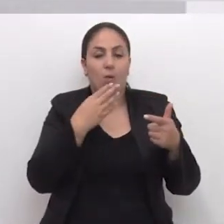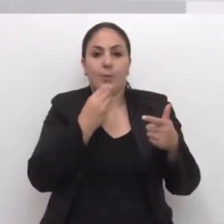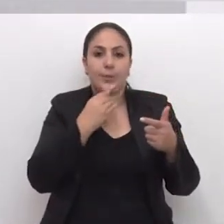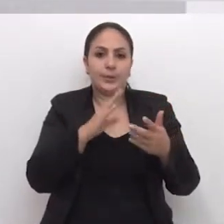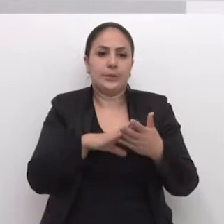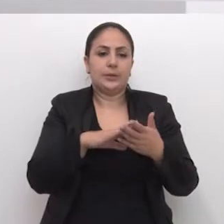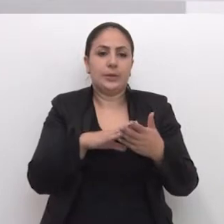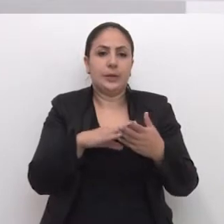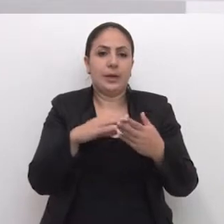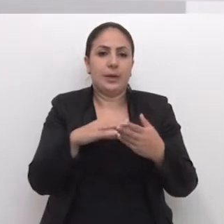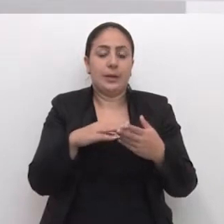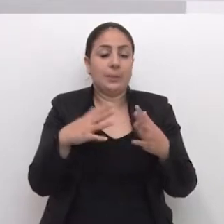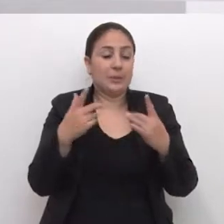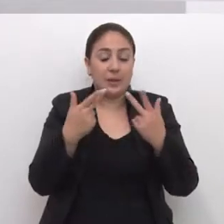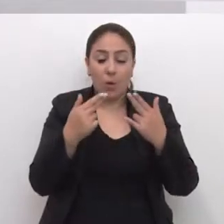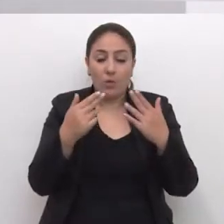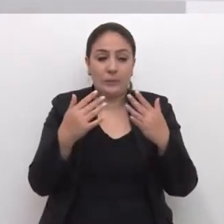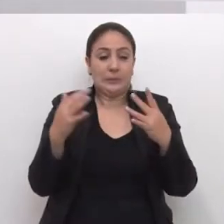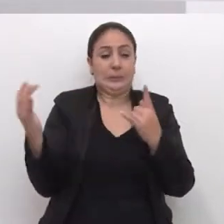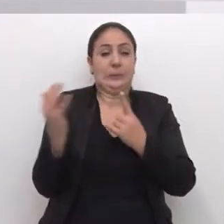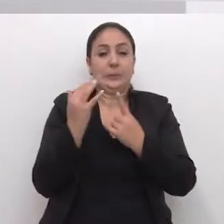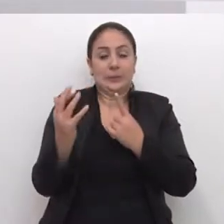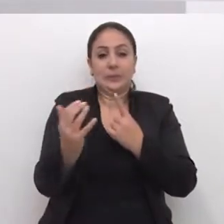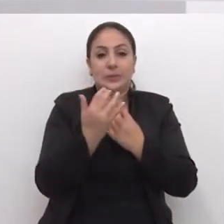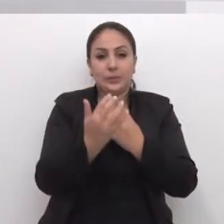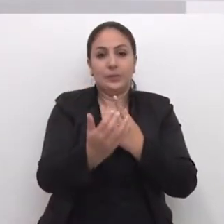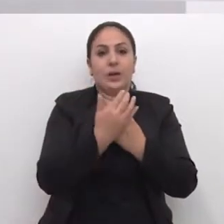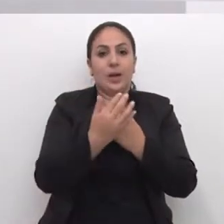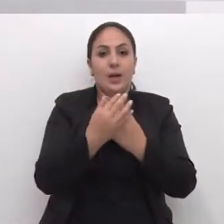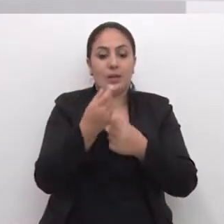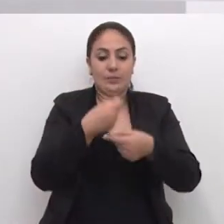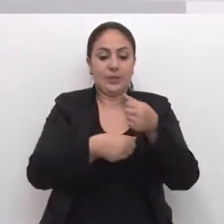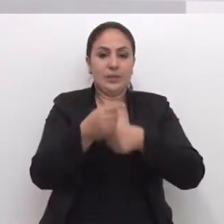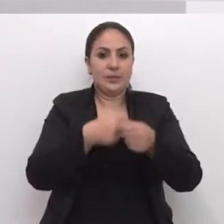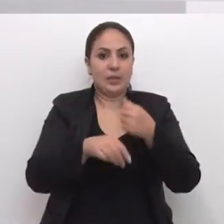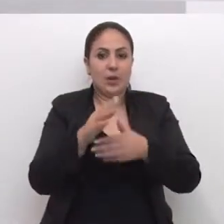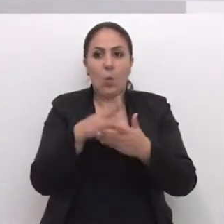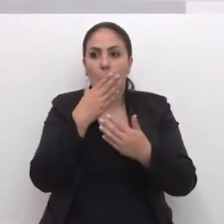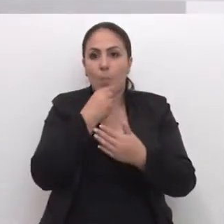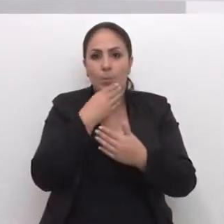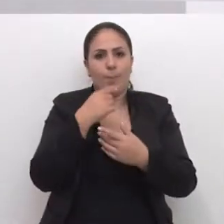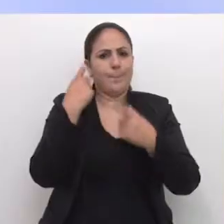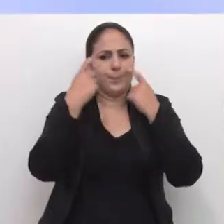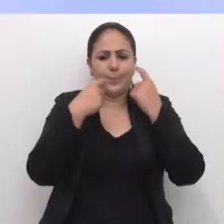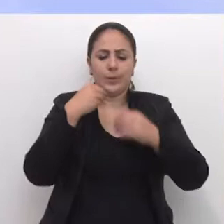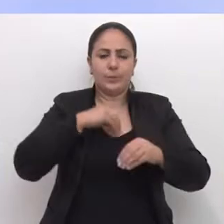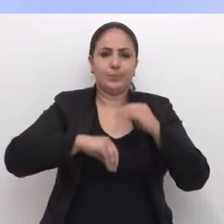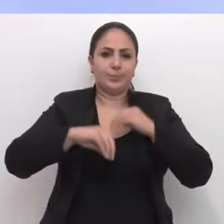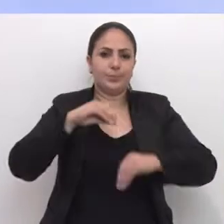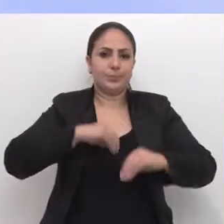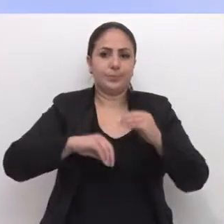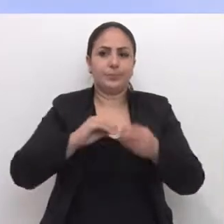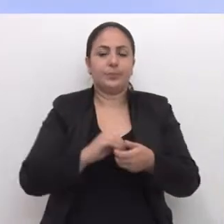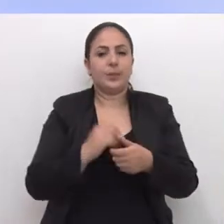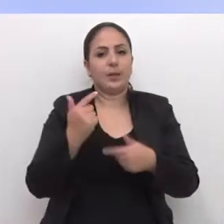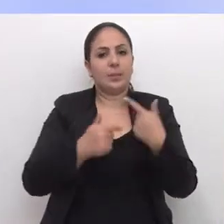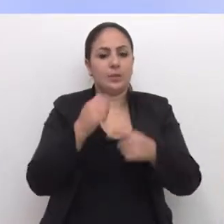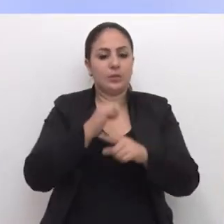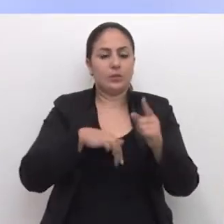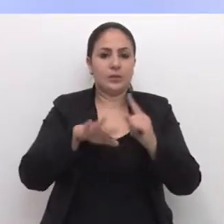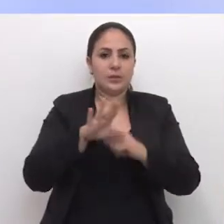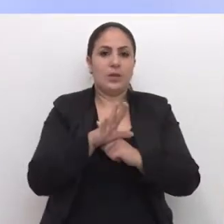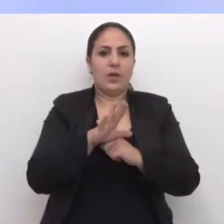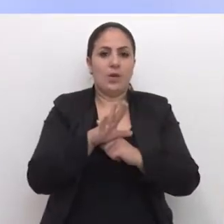homens, A pressão financeira, a questão da depressão, o homem é muito preocupante. Trabalho social da